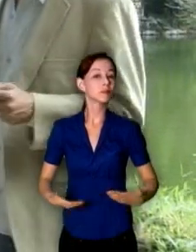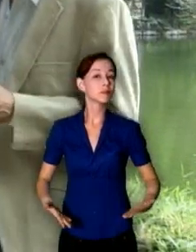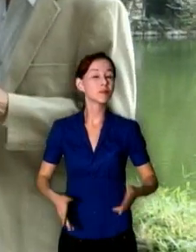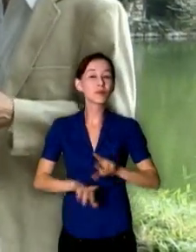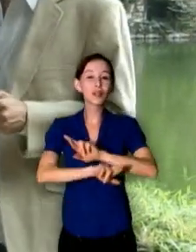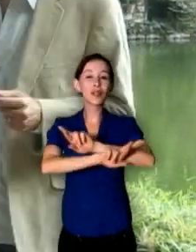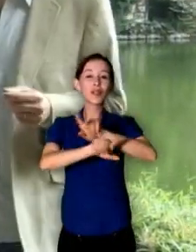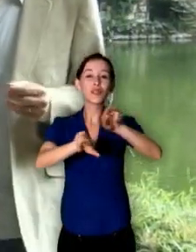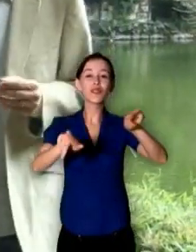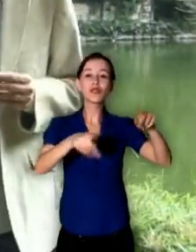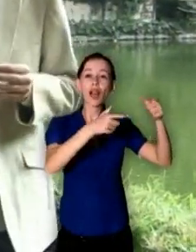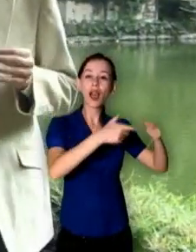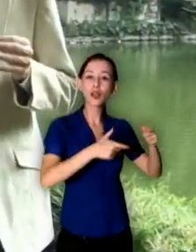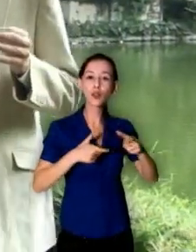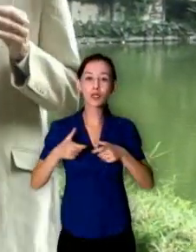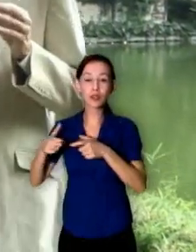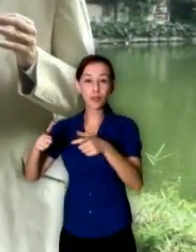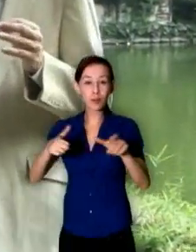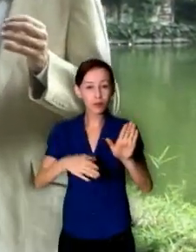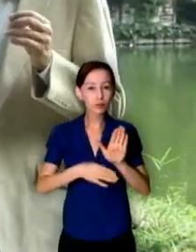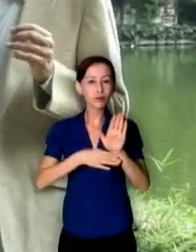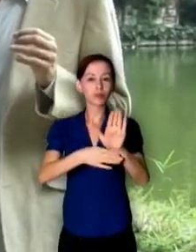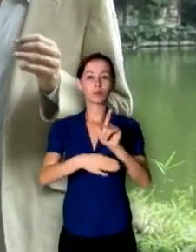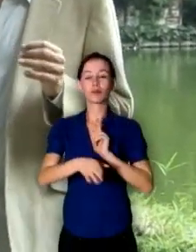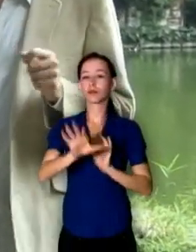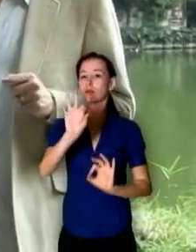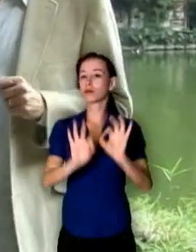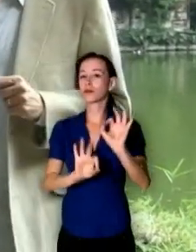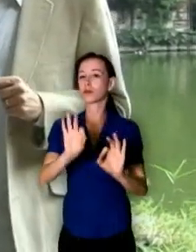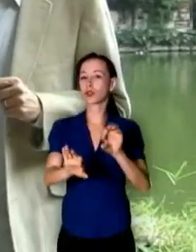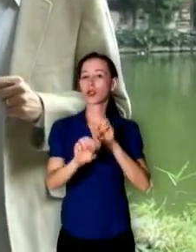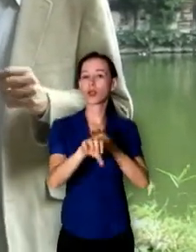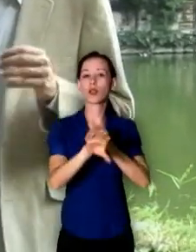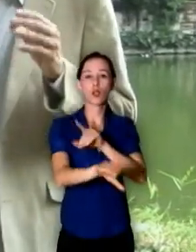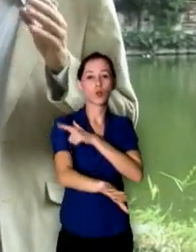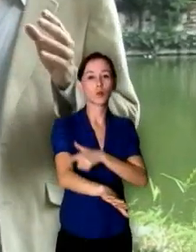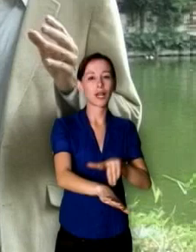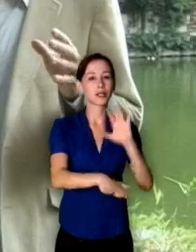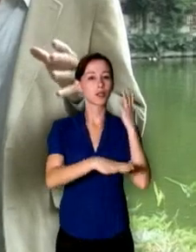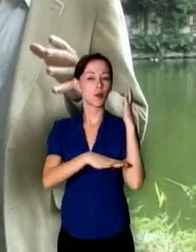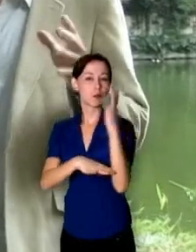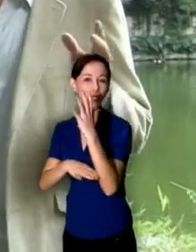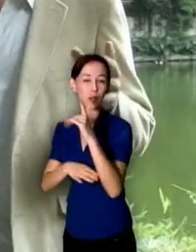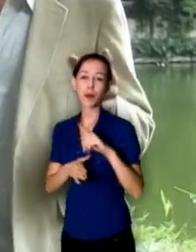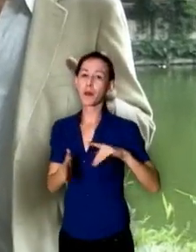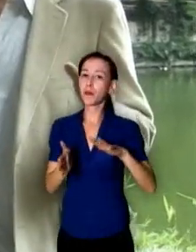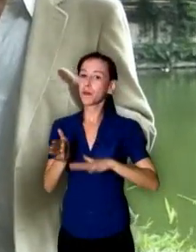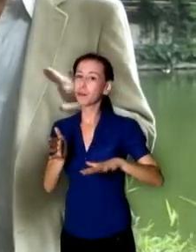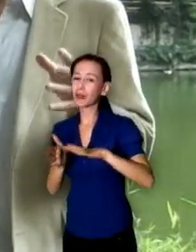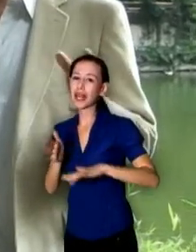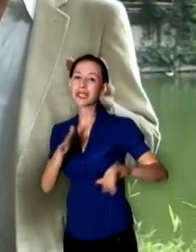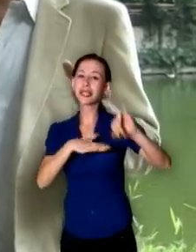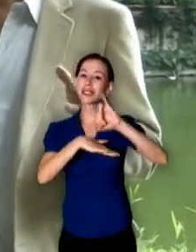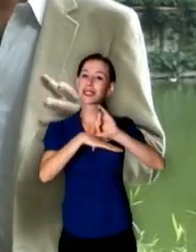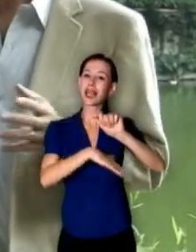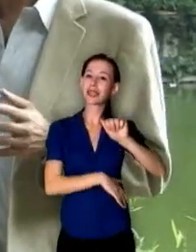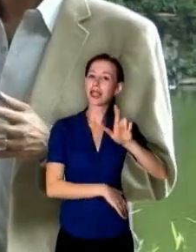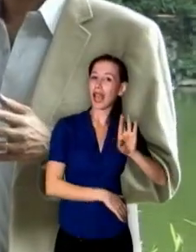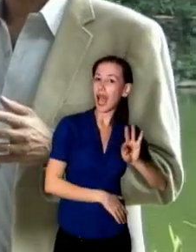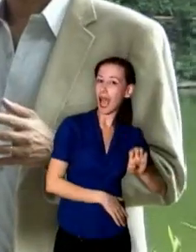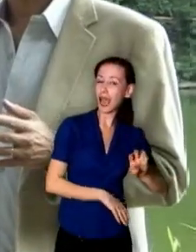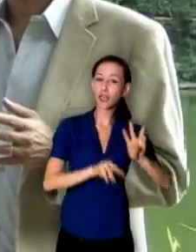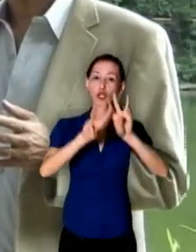Diversos espaços favorecem o desenvolvimento de projetos de educação ambiental. Praças, centros de artes, museus